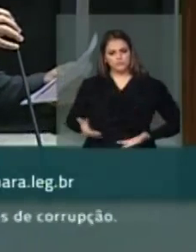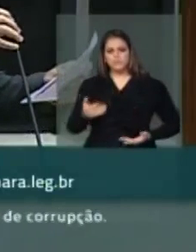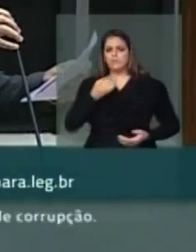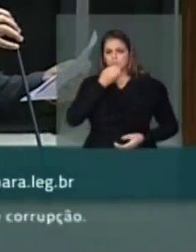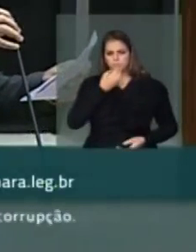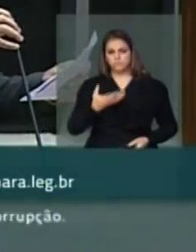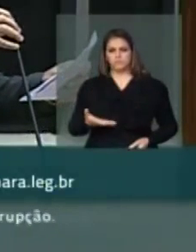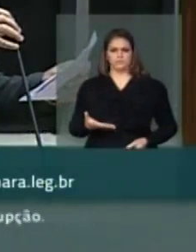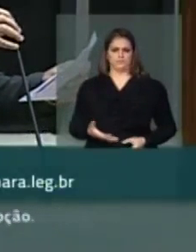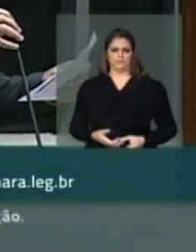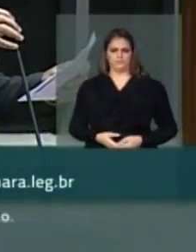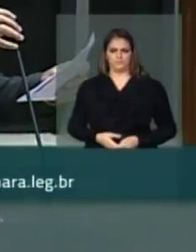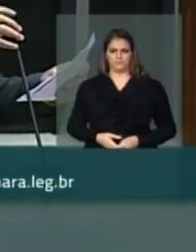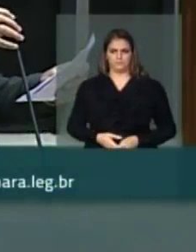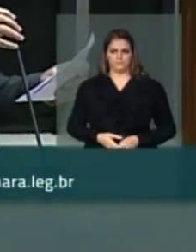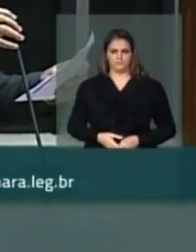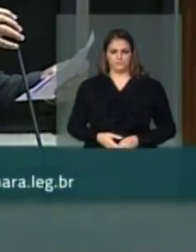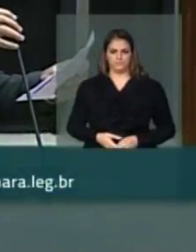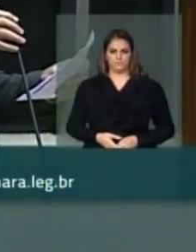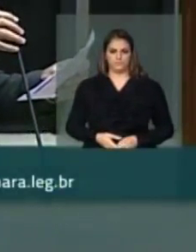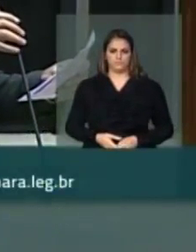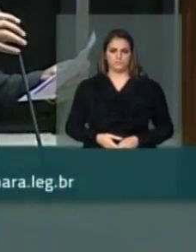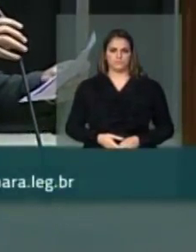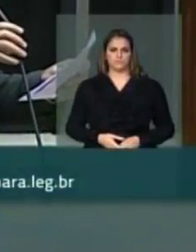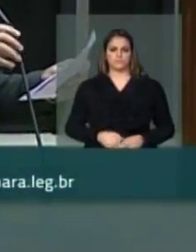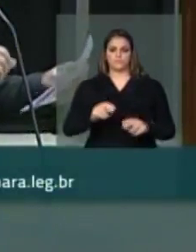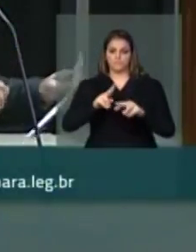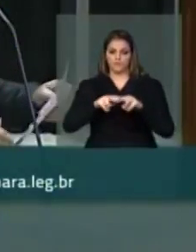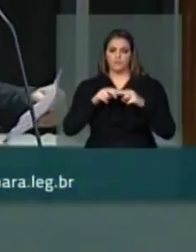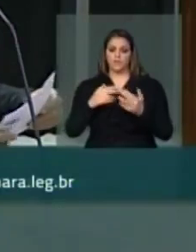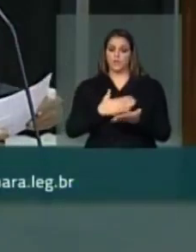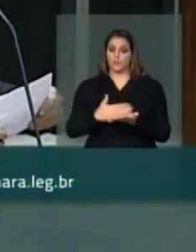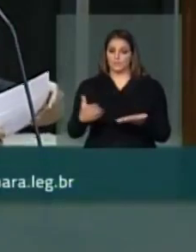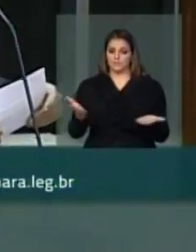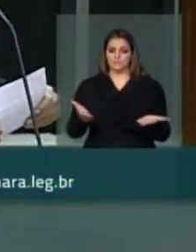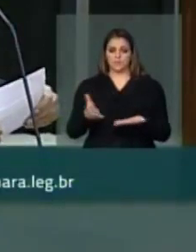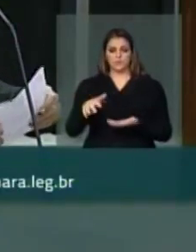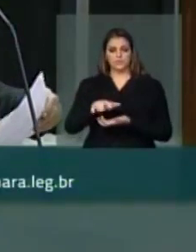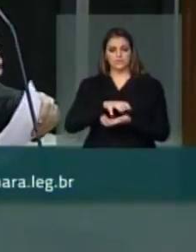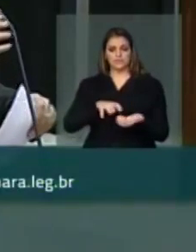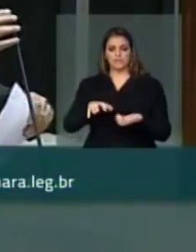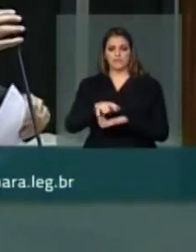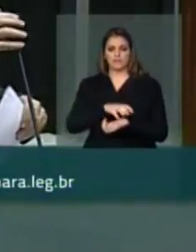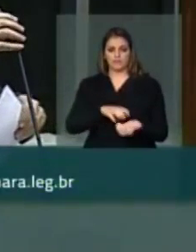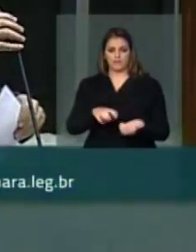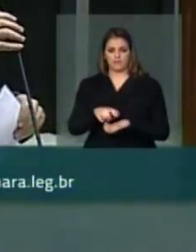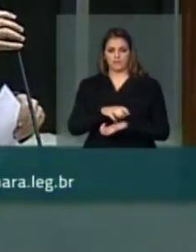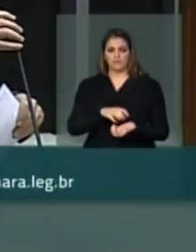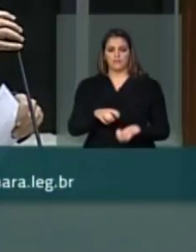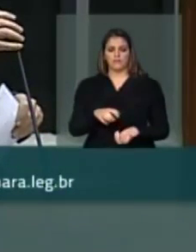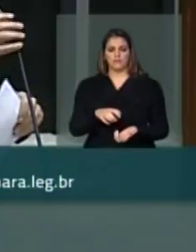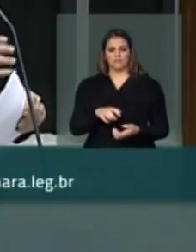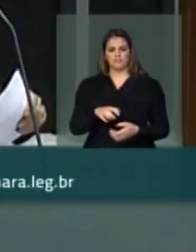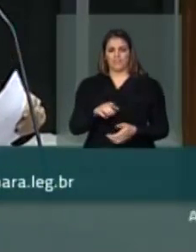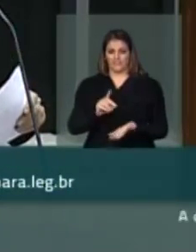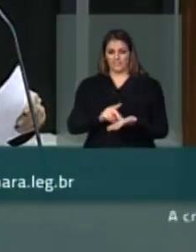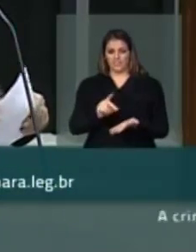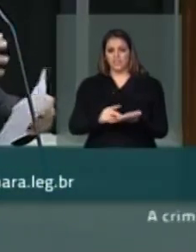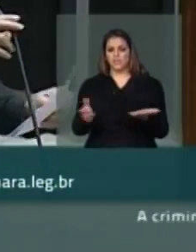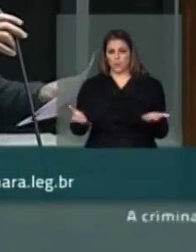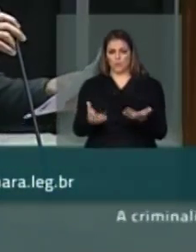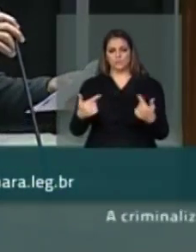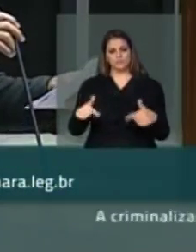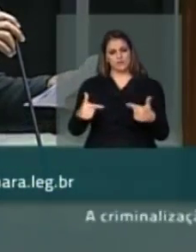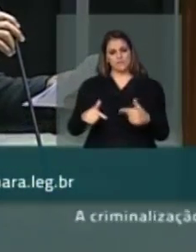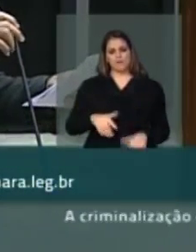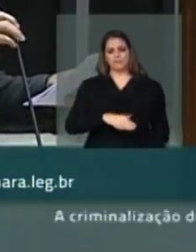dos funcionários. Por isso, inicia hoje uma greve a partir do meia-noite, na verdade, 00h